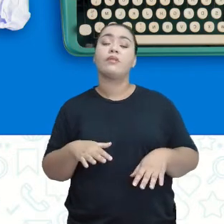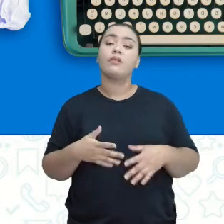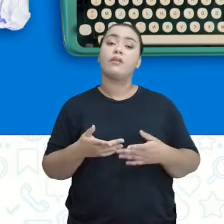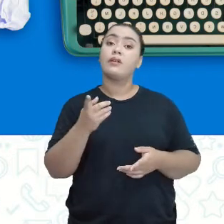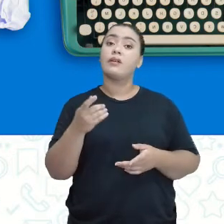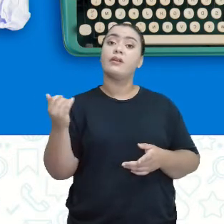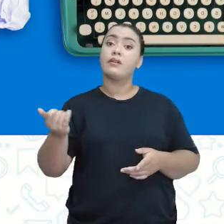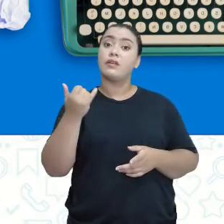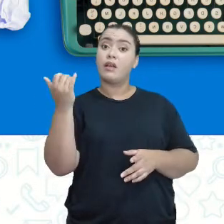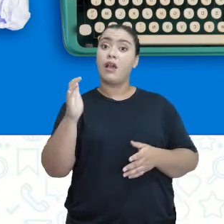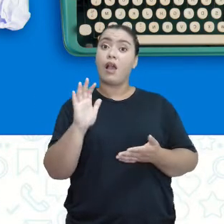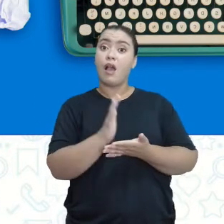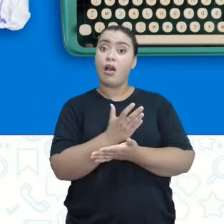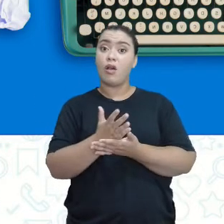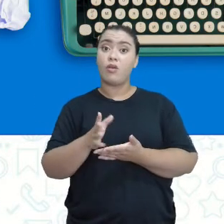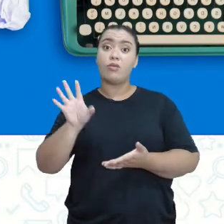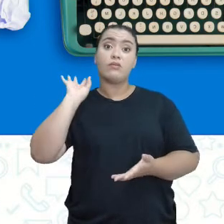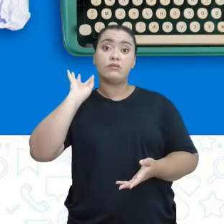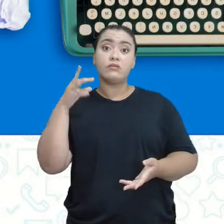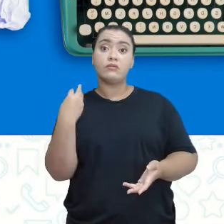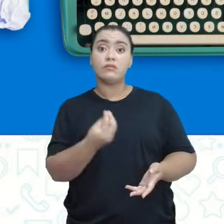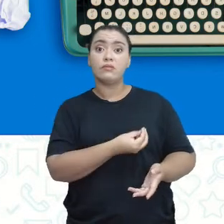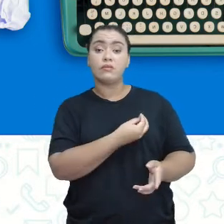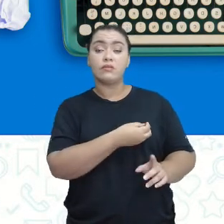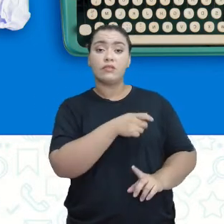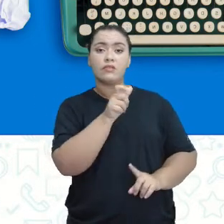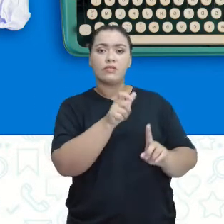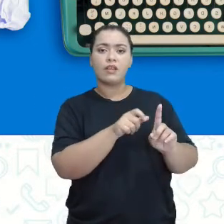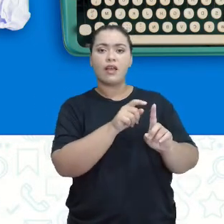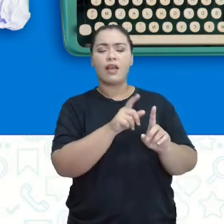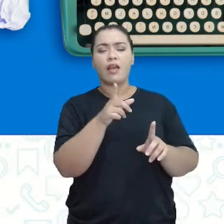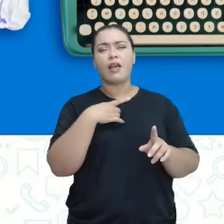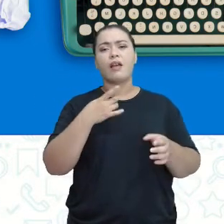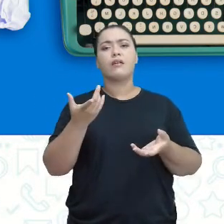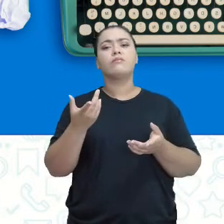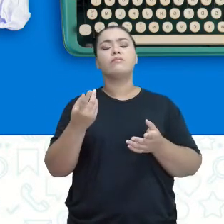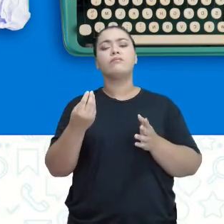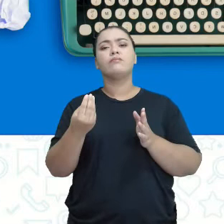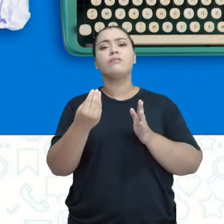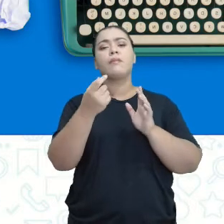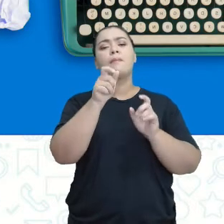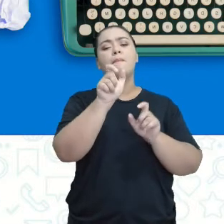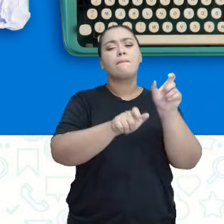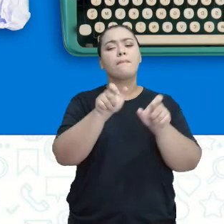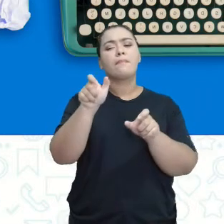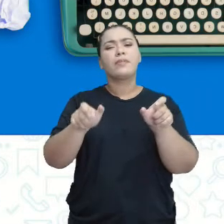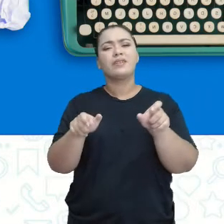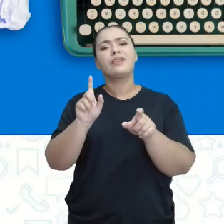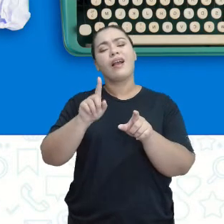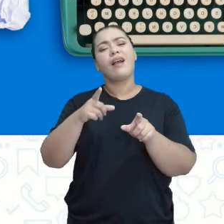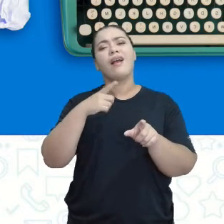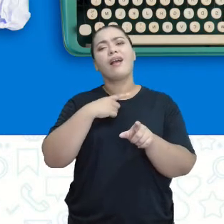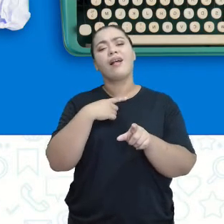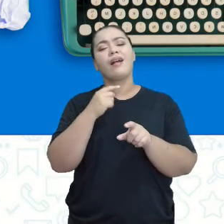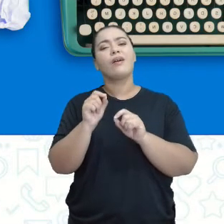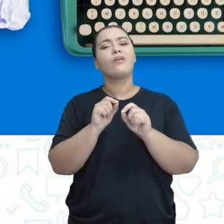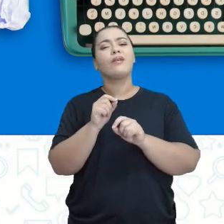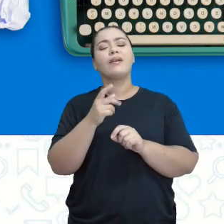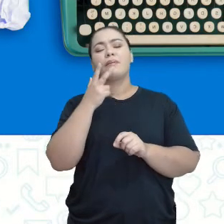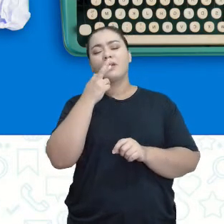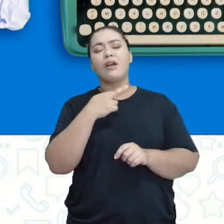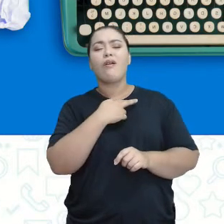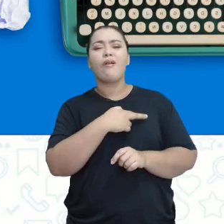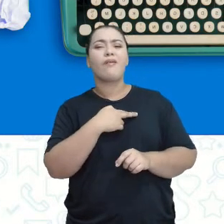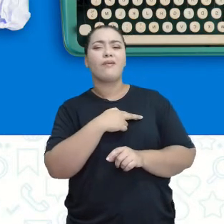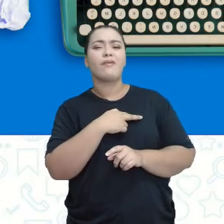também que algumas biografias, elas têm elementos ficcionais, ou seja, alguns trechos são romantizados,